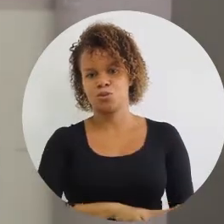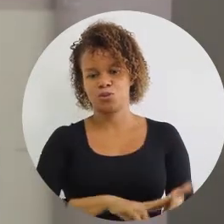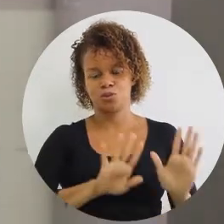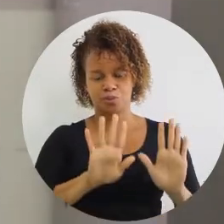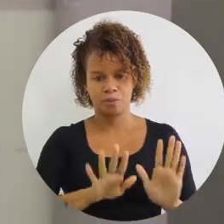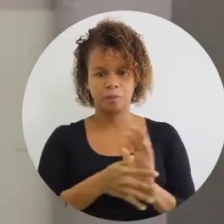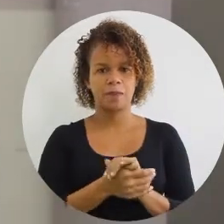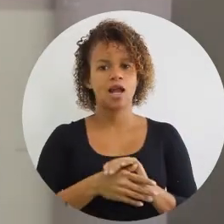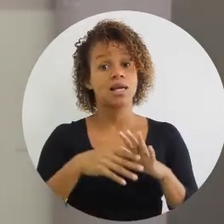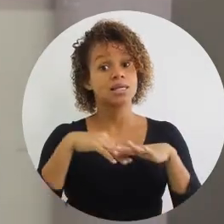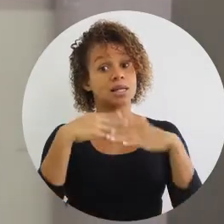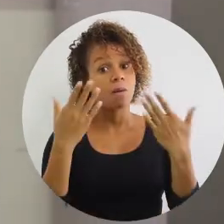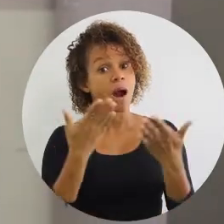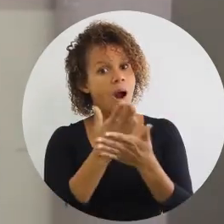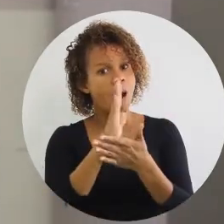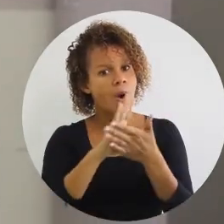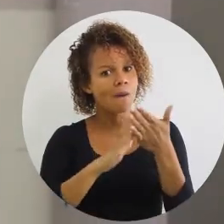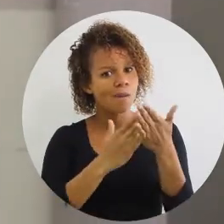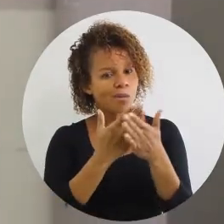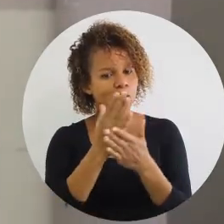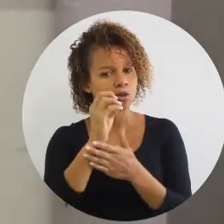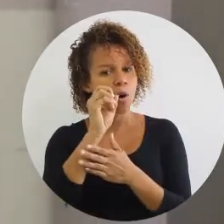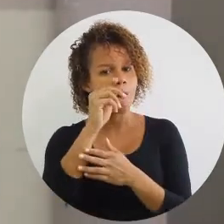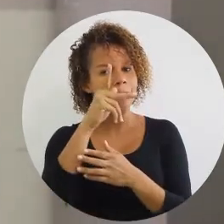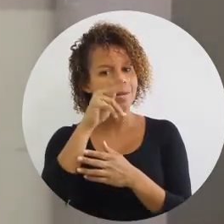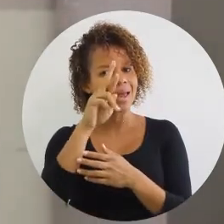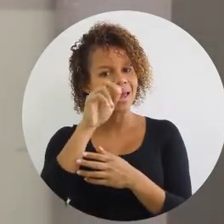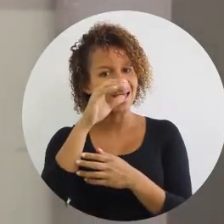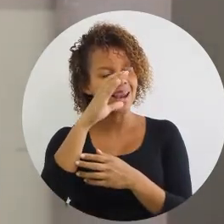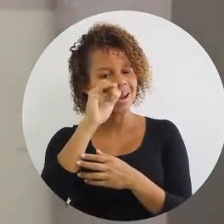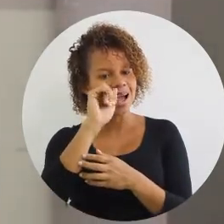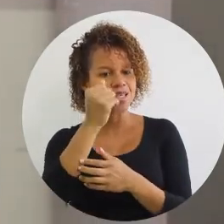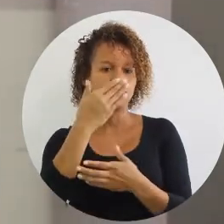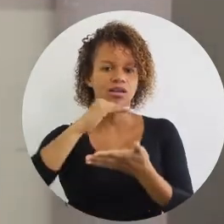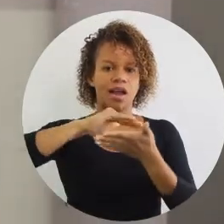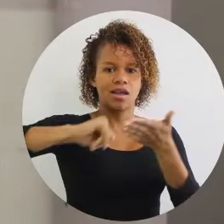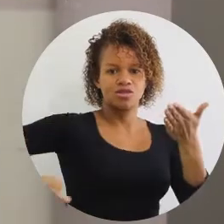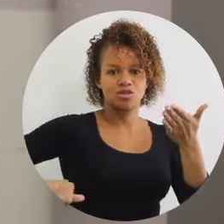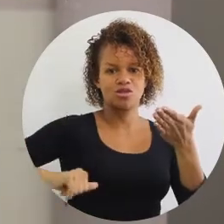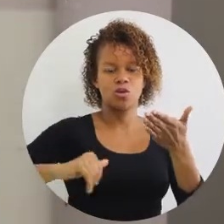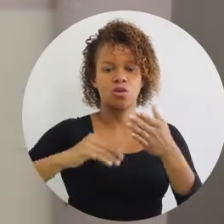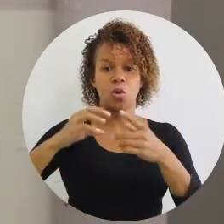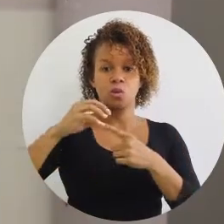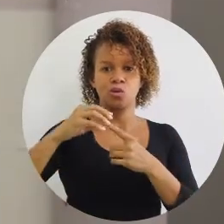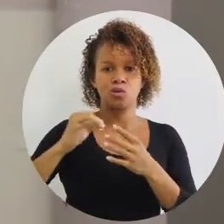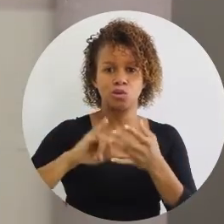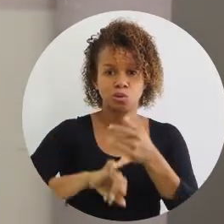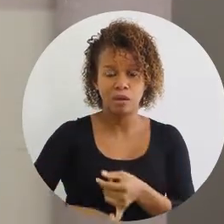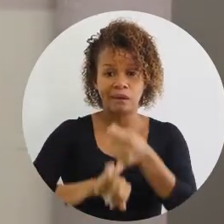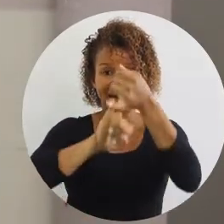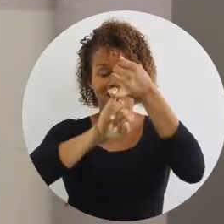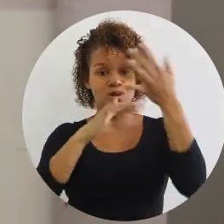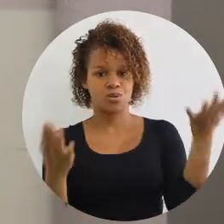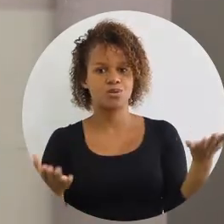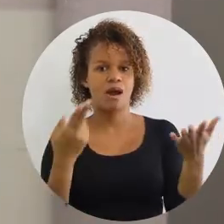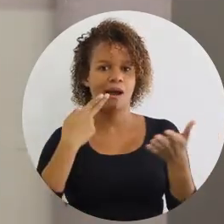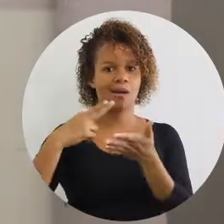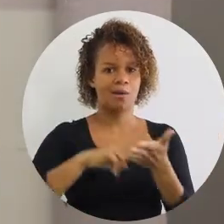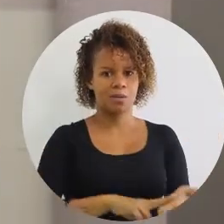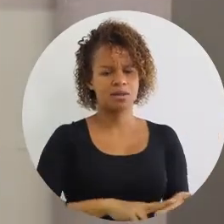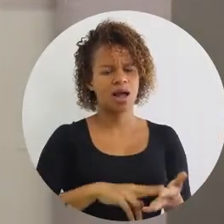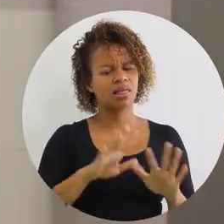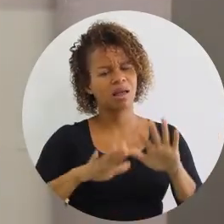Então, são alguns tipos de operações onde são isentos, são suspensos a cobrança desses tributos, até